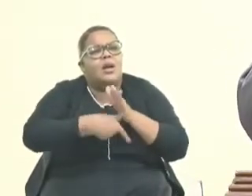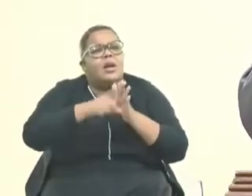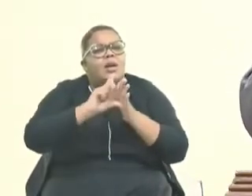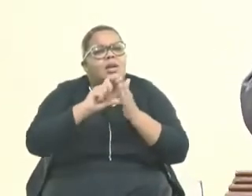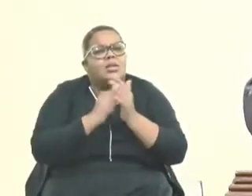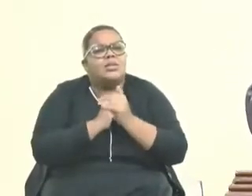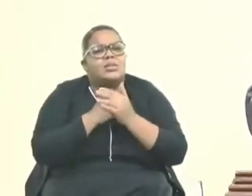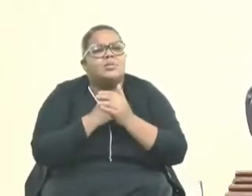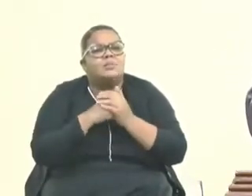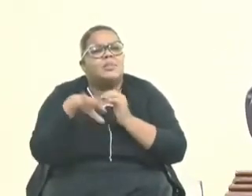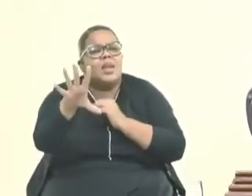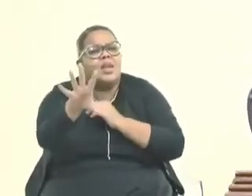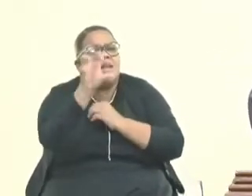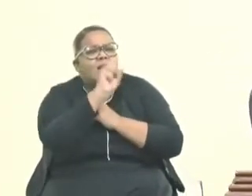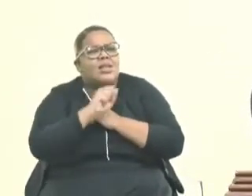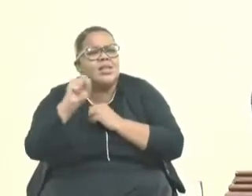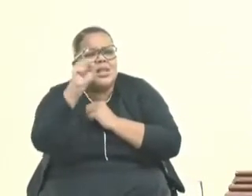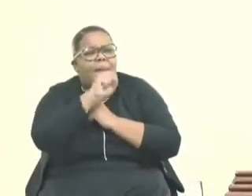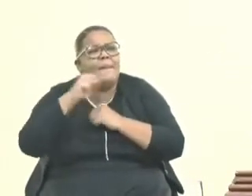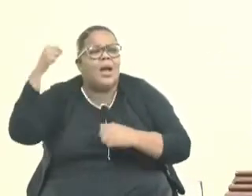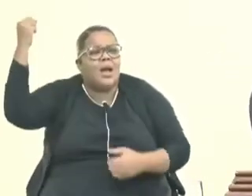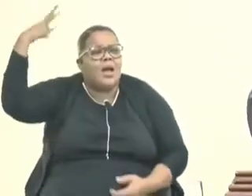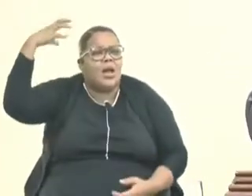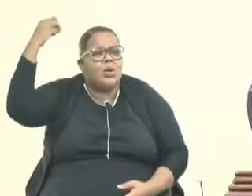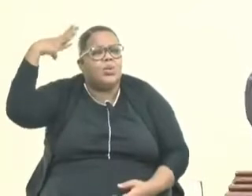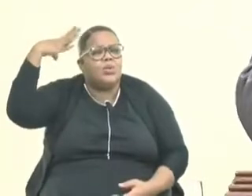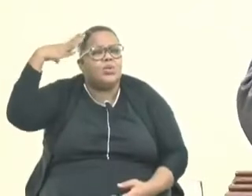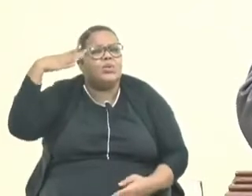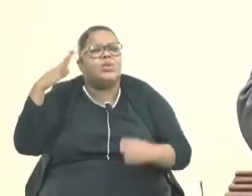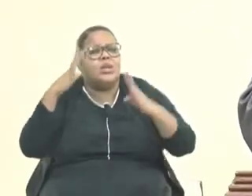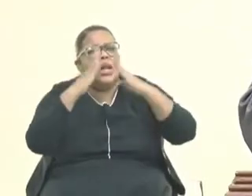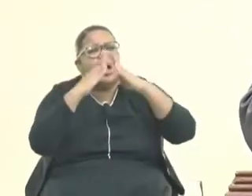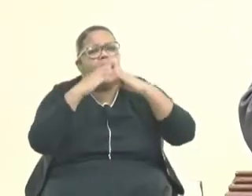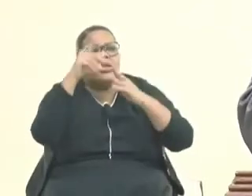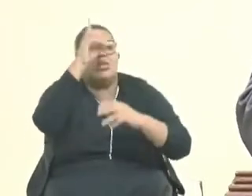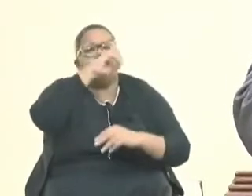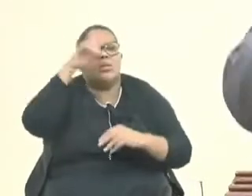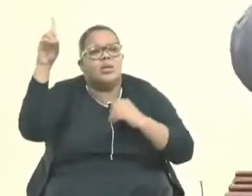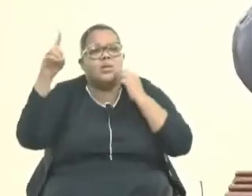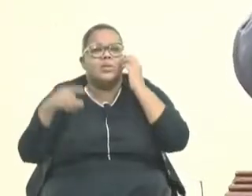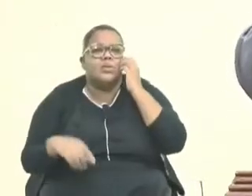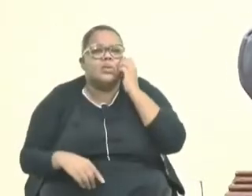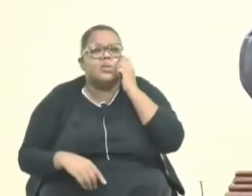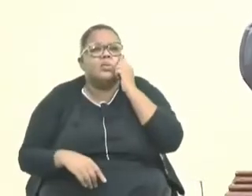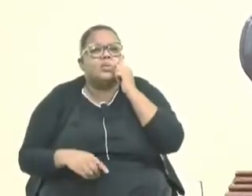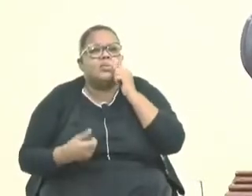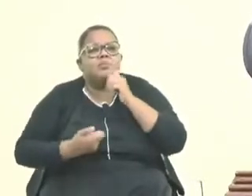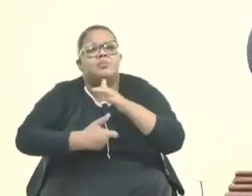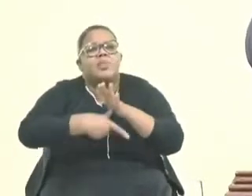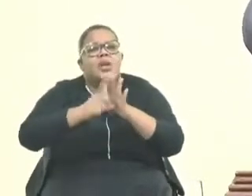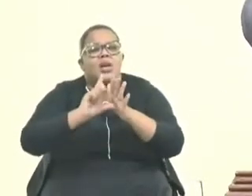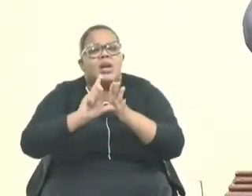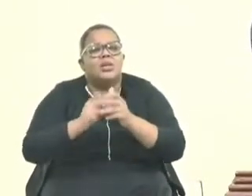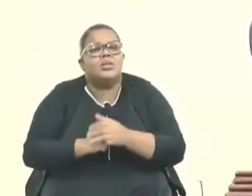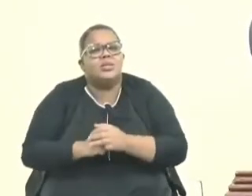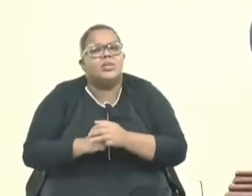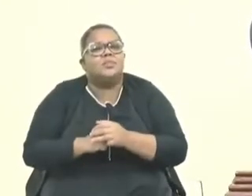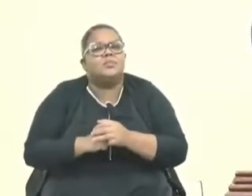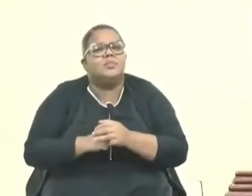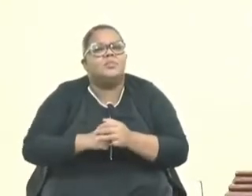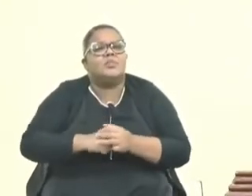apague a lâmpada na casa de Deus e antes que se